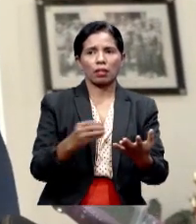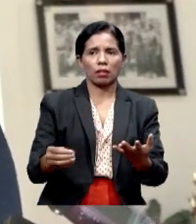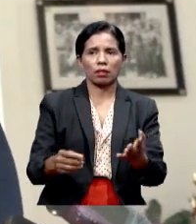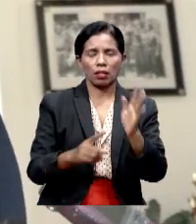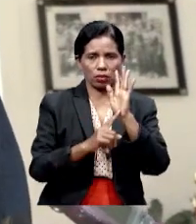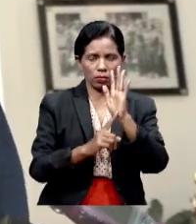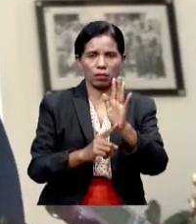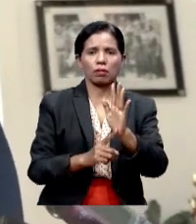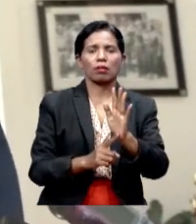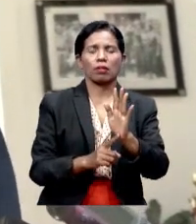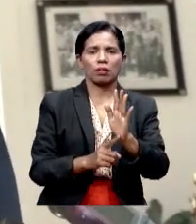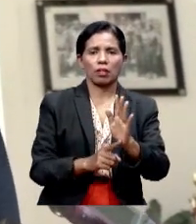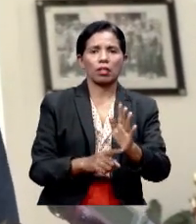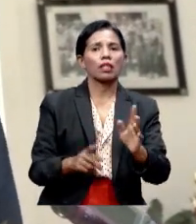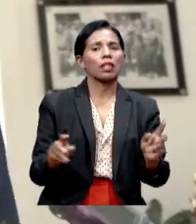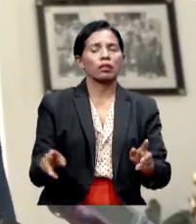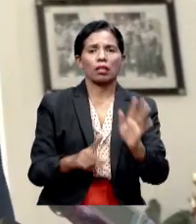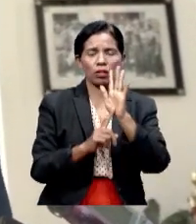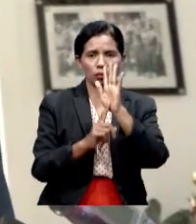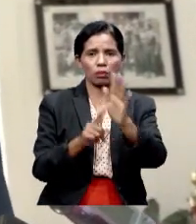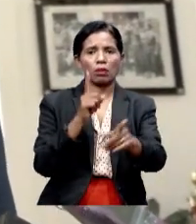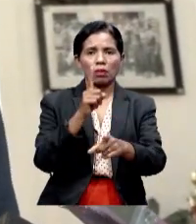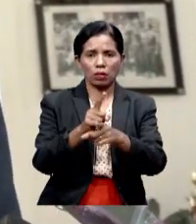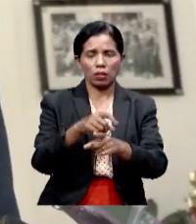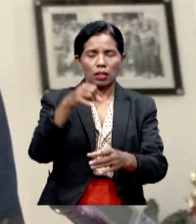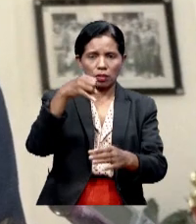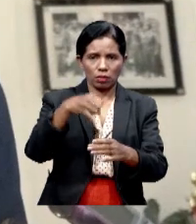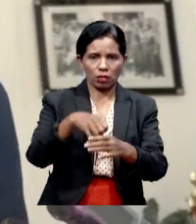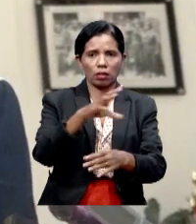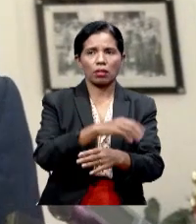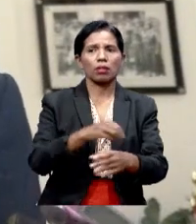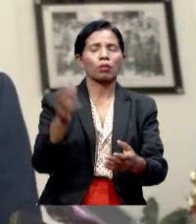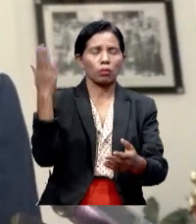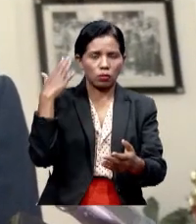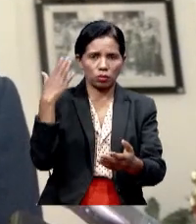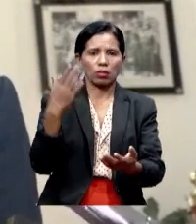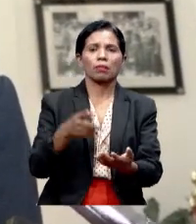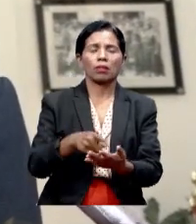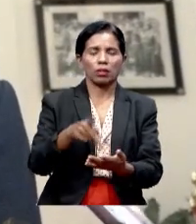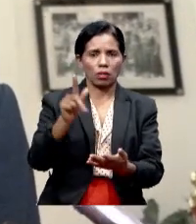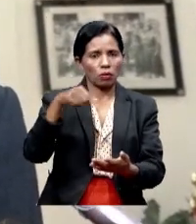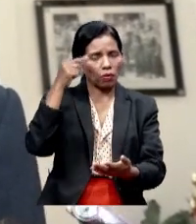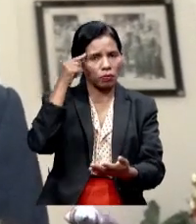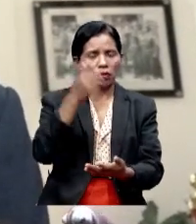transferências públicas, mas a nessa unha o ATT, e também inclui na despesa de ser neveque governo